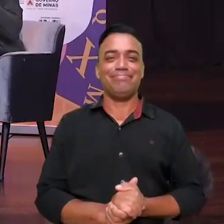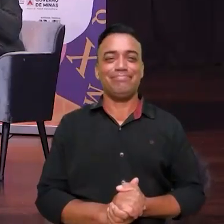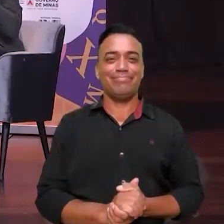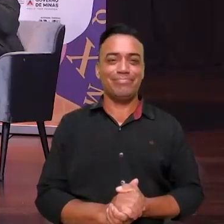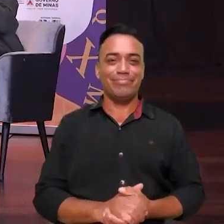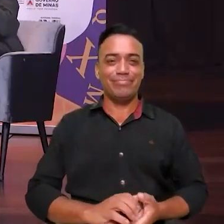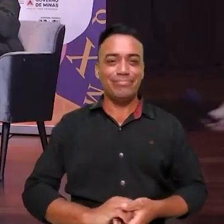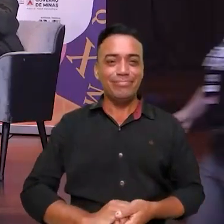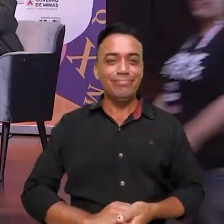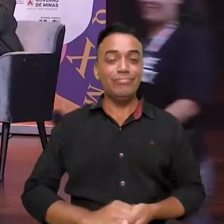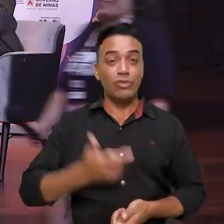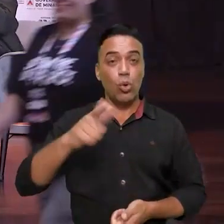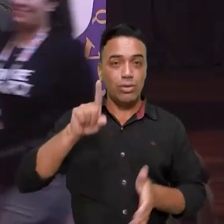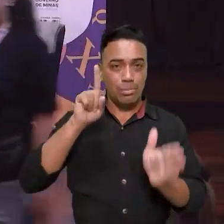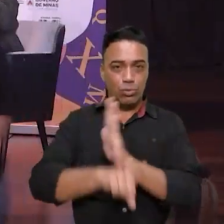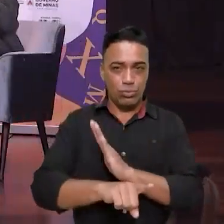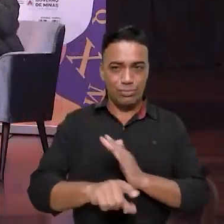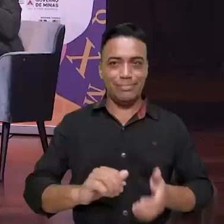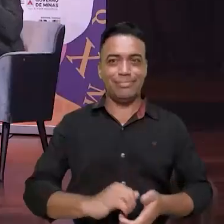Vamos aqui para a próxima pergunta.